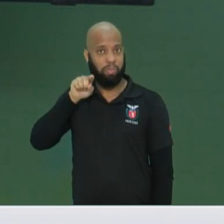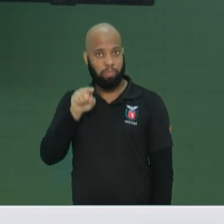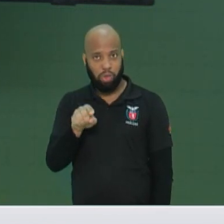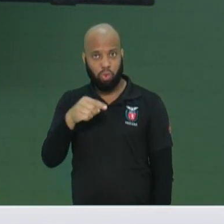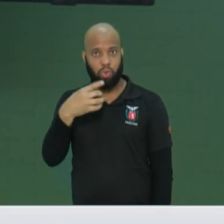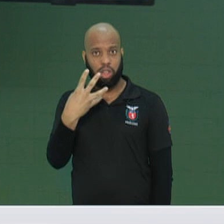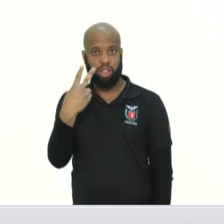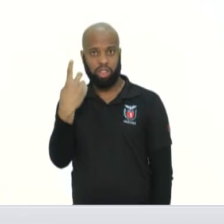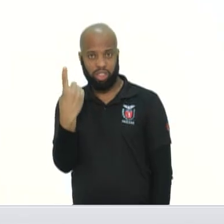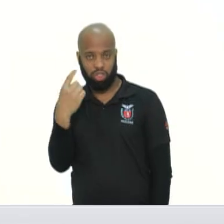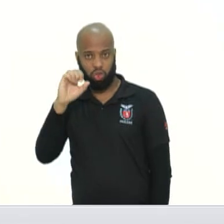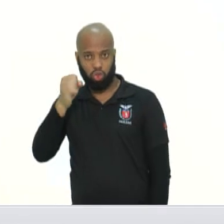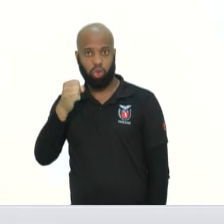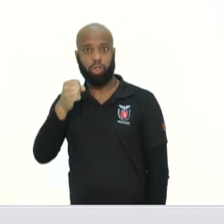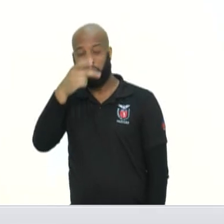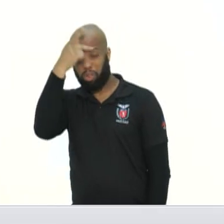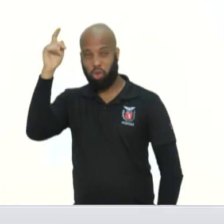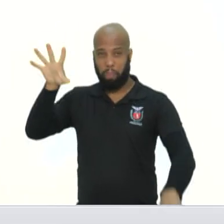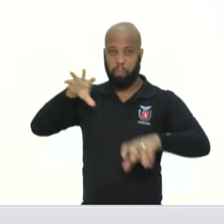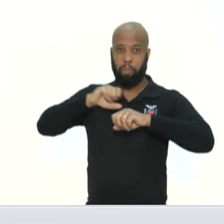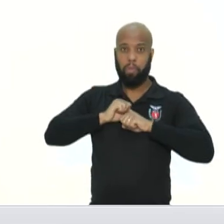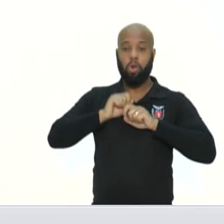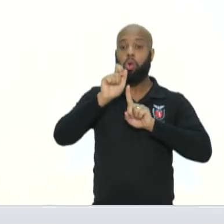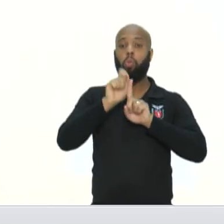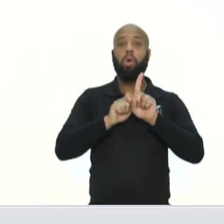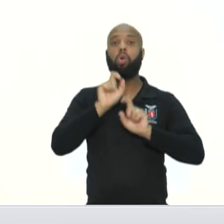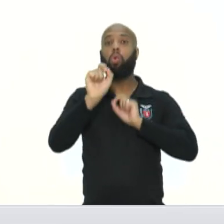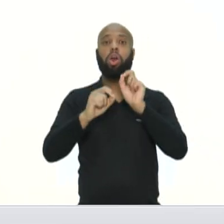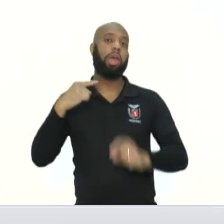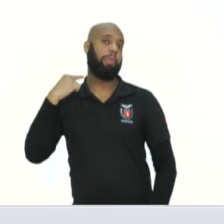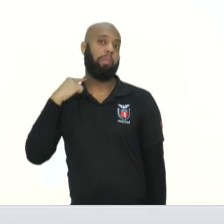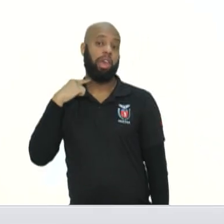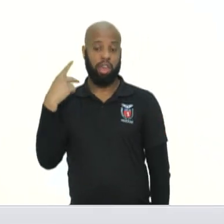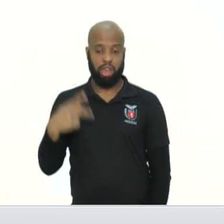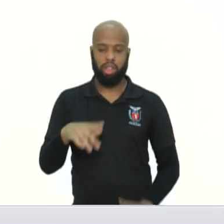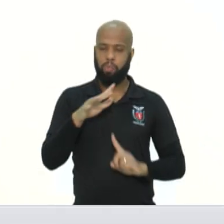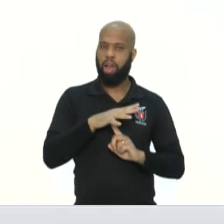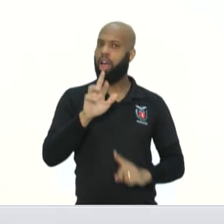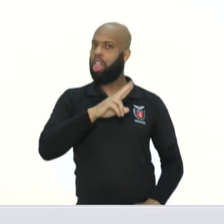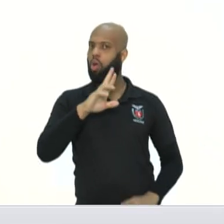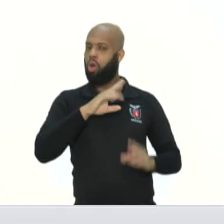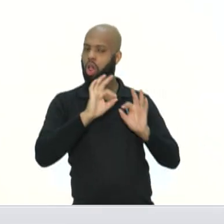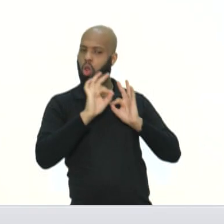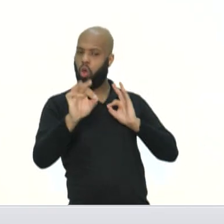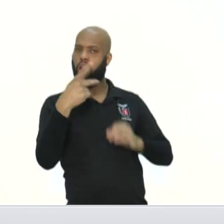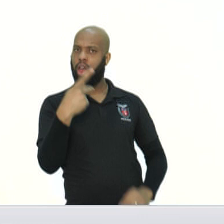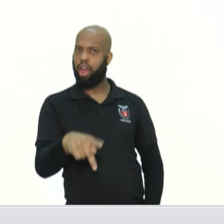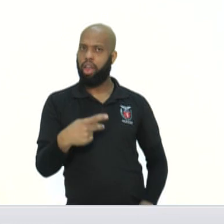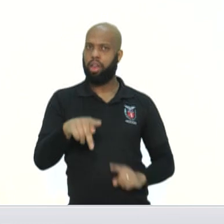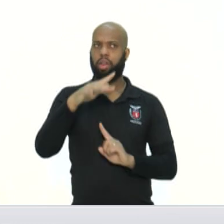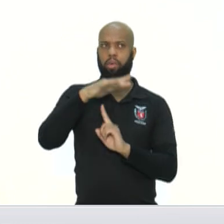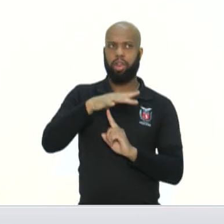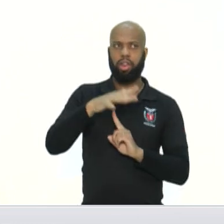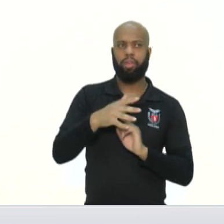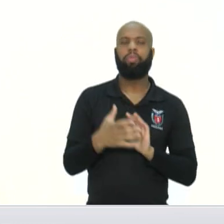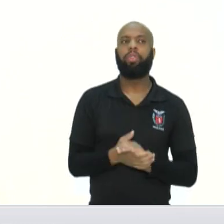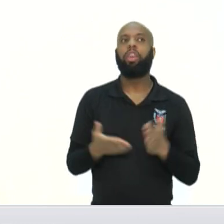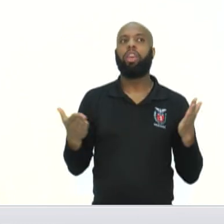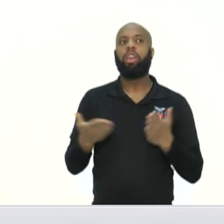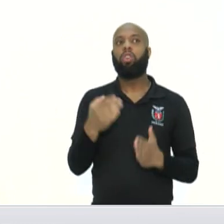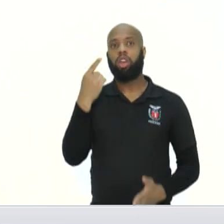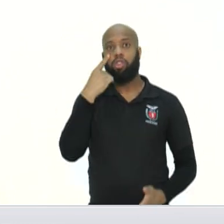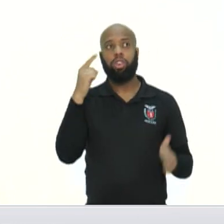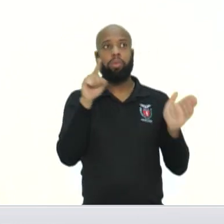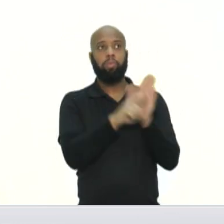157.418 casos em maio, aqui no nosso estado, não é lá longe não, é aqui. Então vamos agora para a